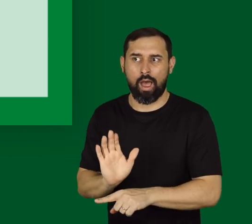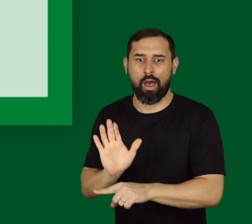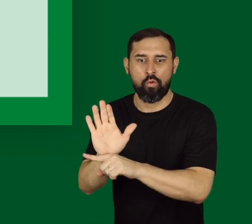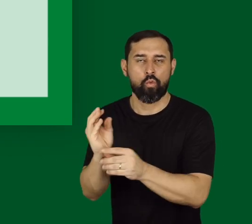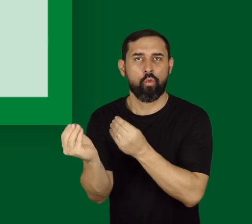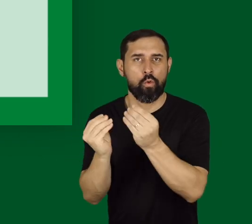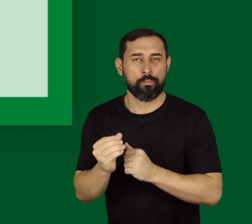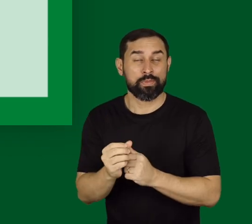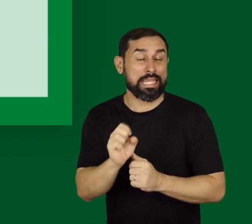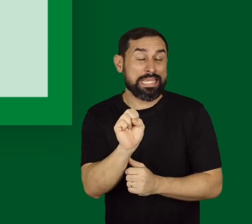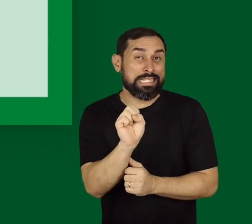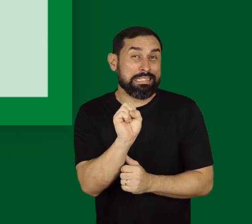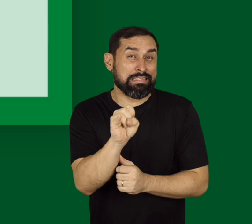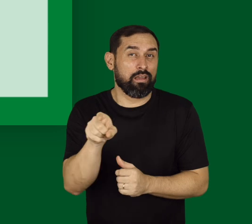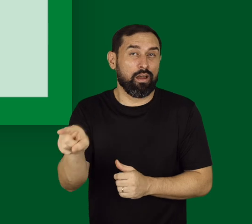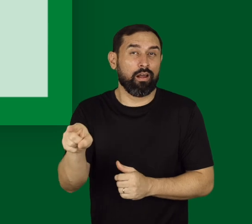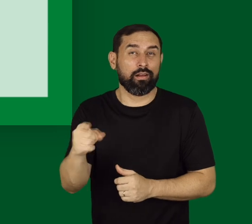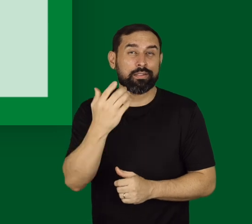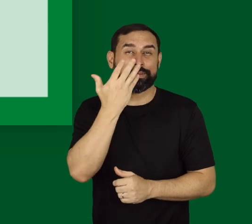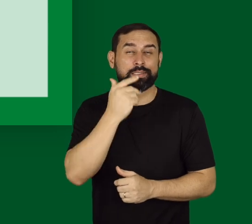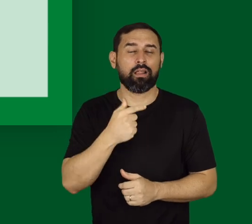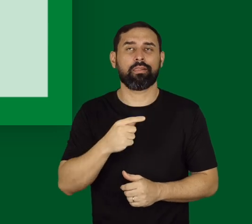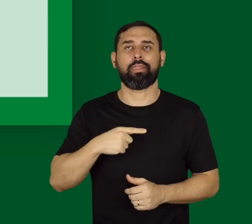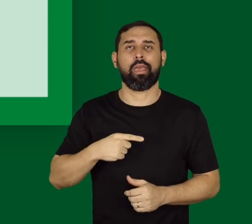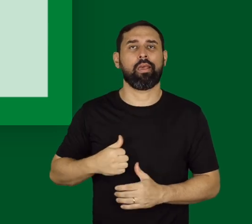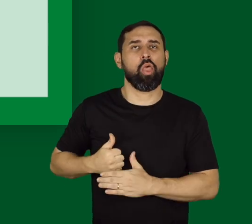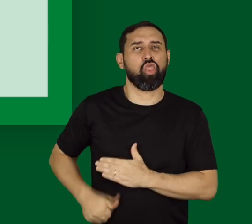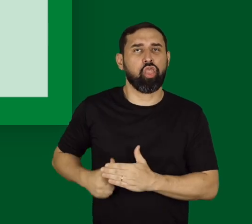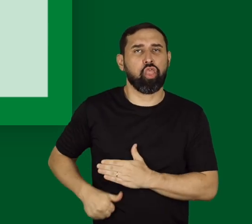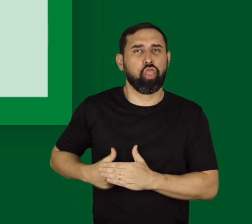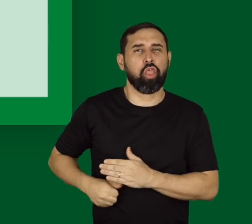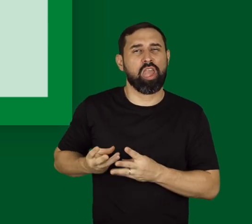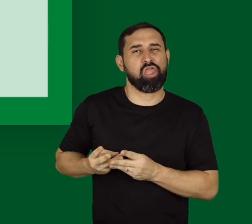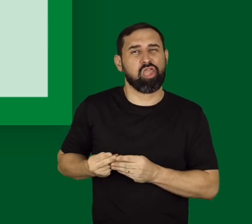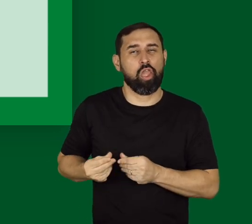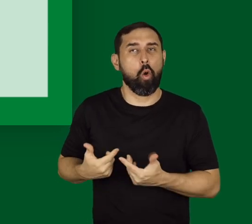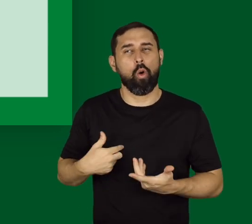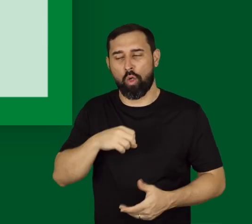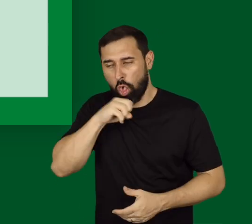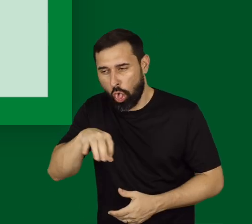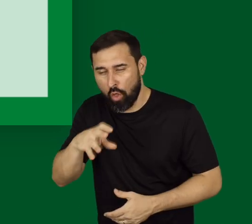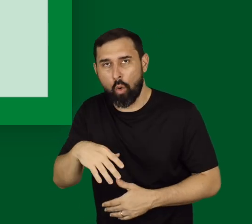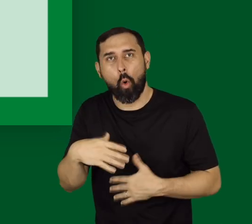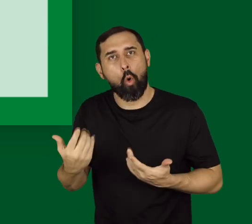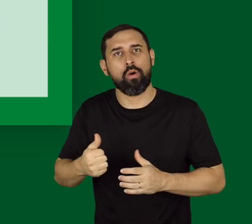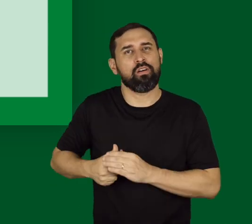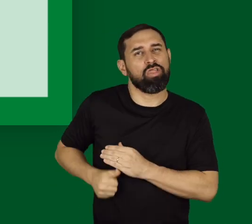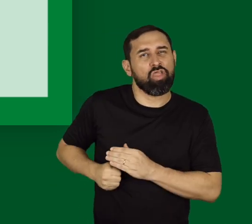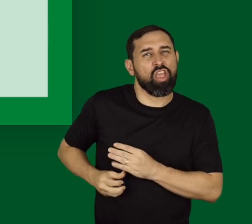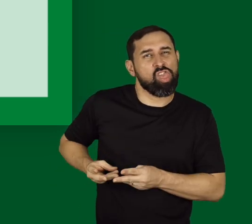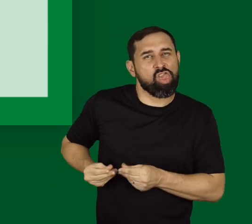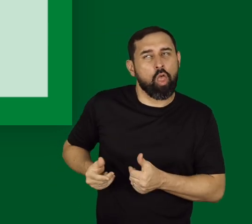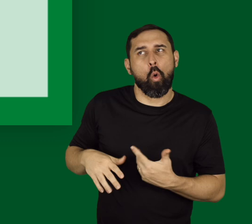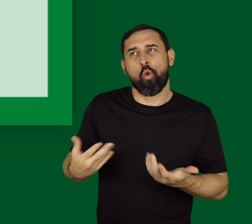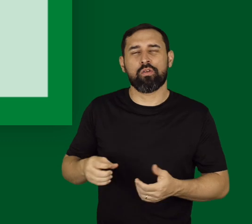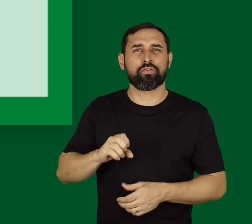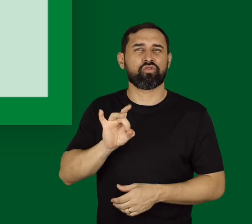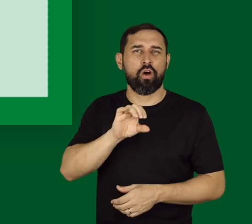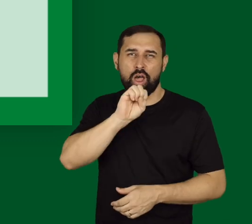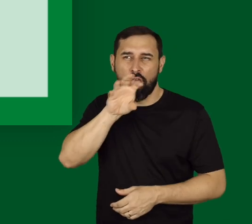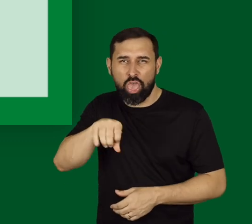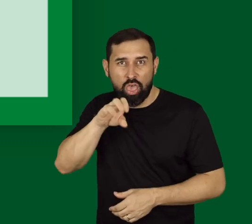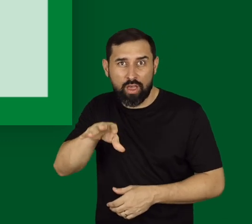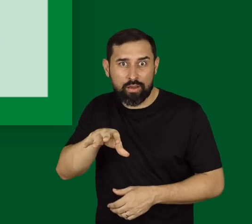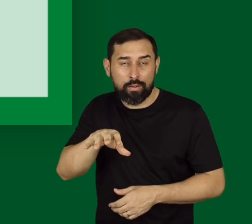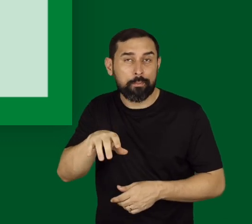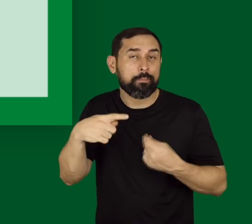numa situação dessa? Então, se a criança está com perdas, diarreia e vômitos, ou diarreia só, ou só vômitos,